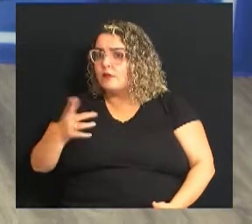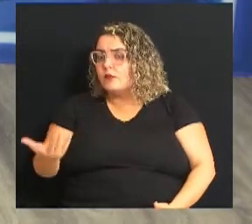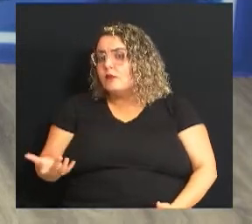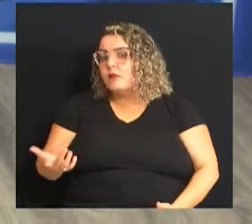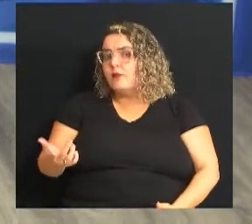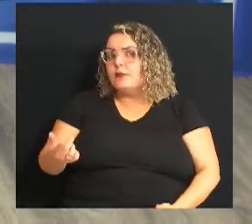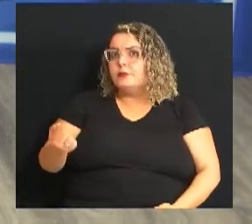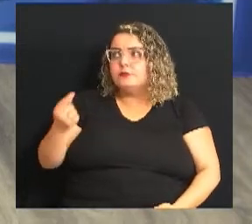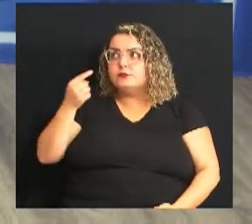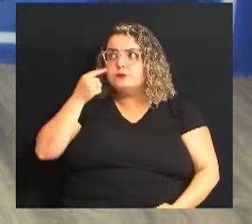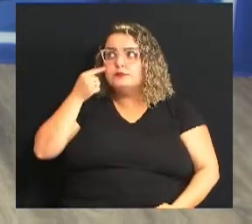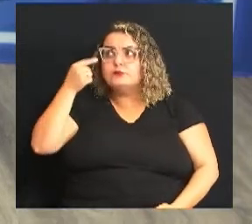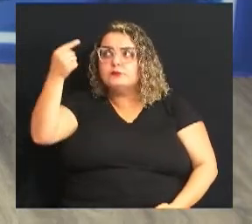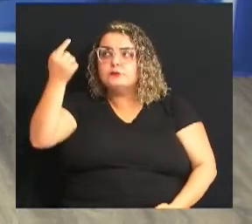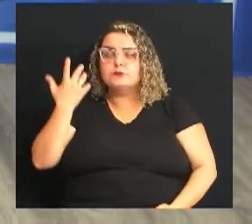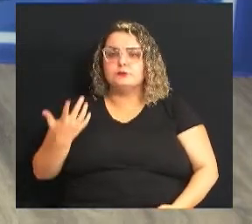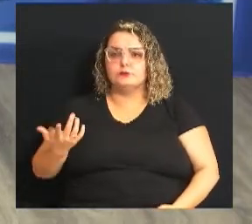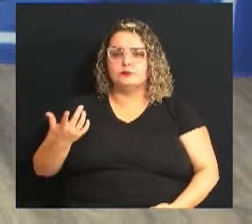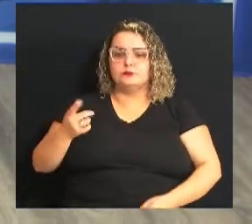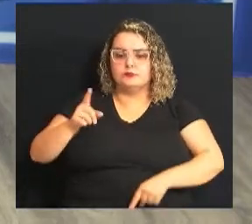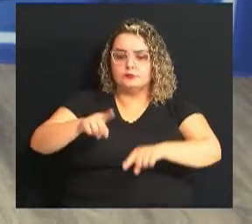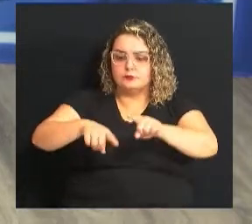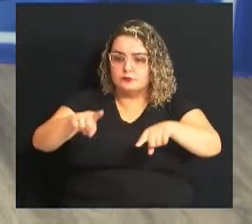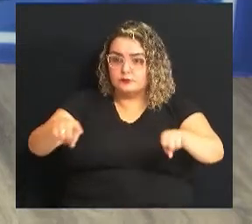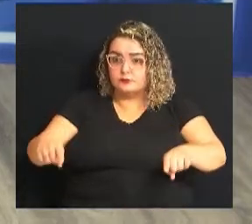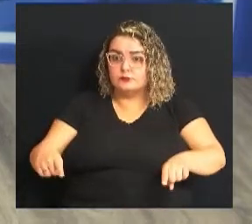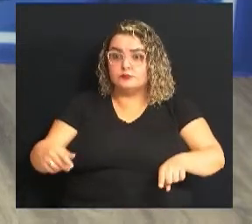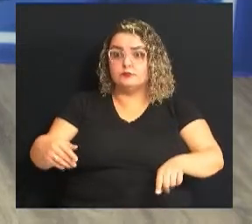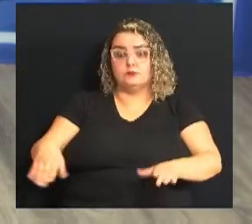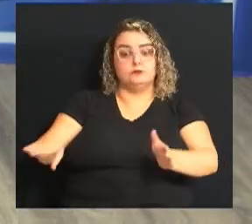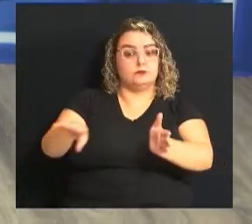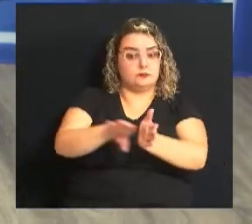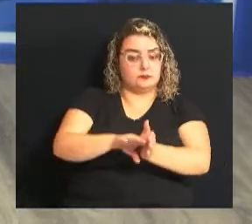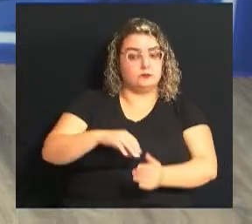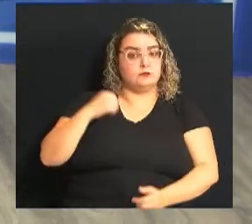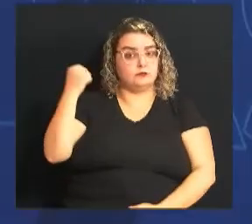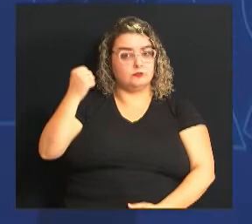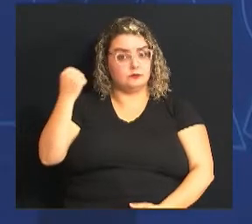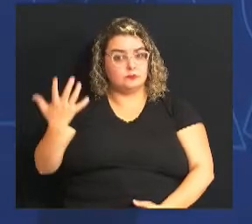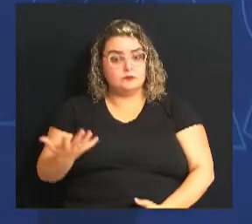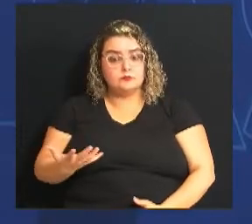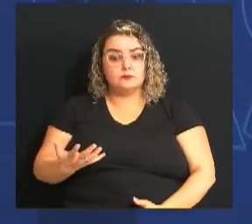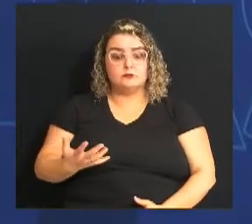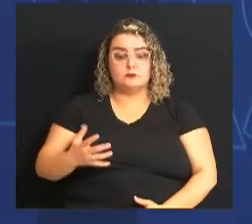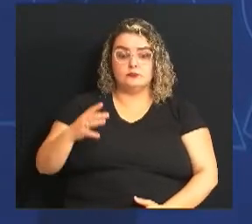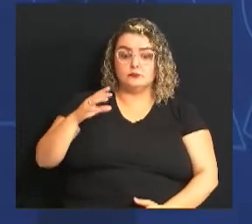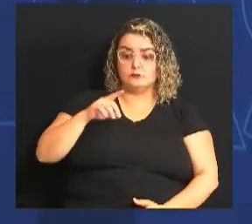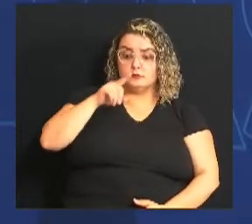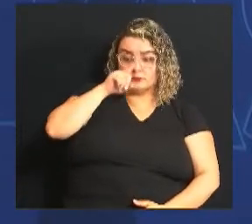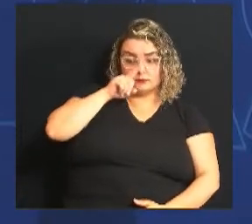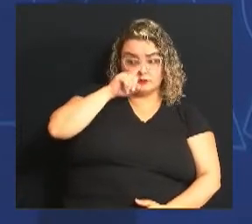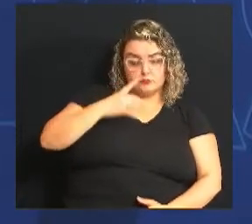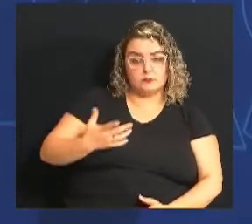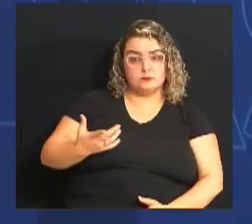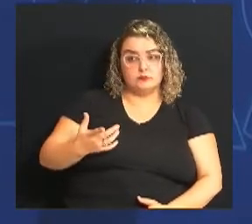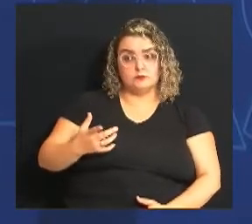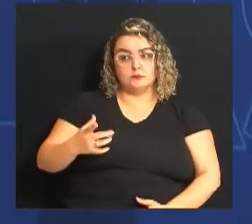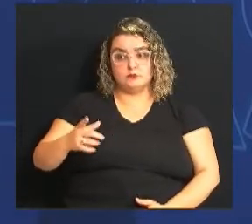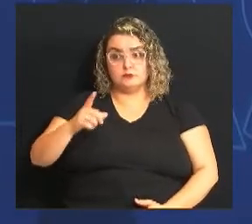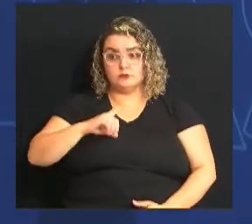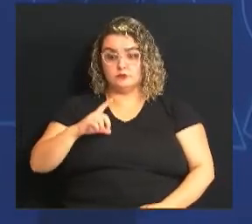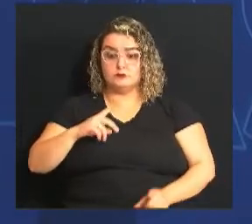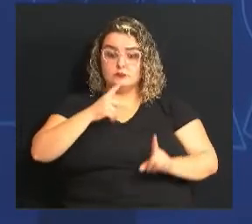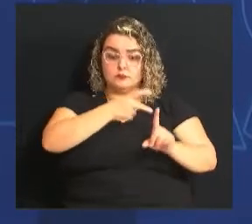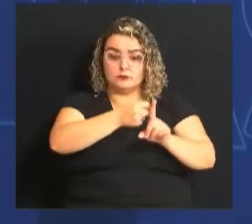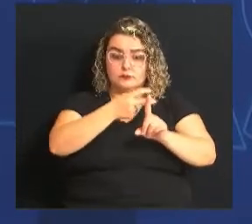alguma variante que traz mais perigo, que se sobressai perante a outra, que tem uma fuga de vacina,